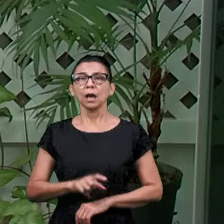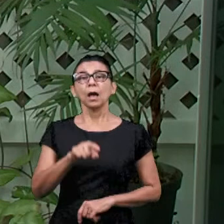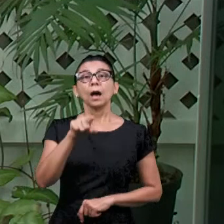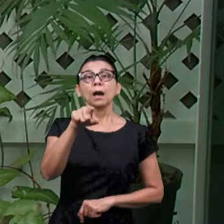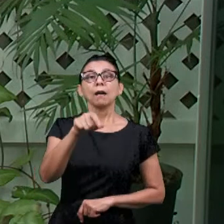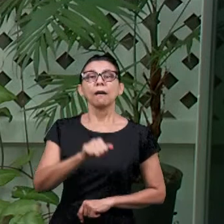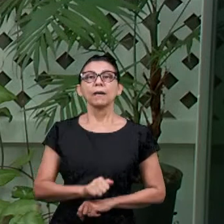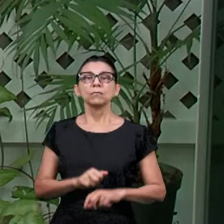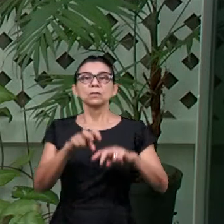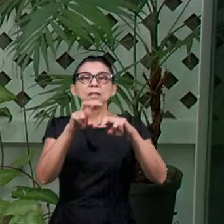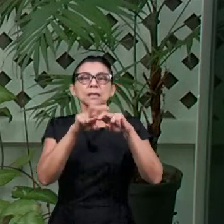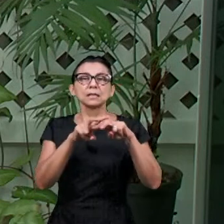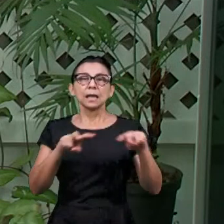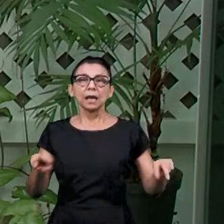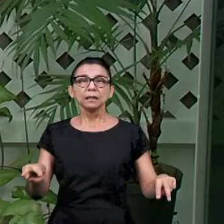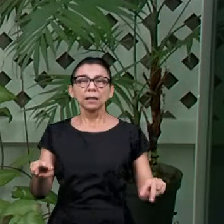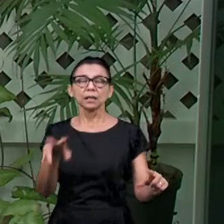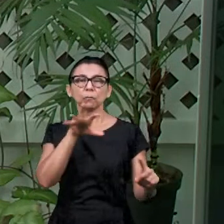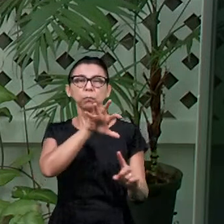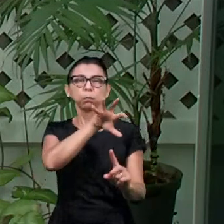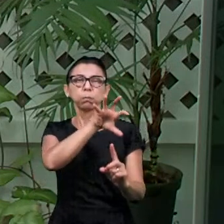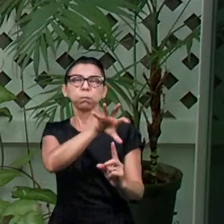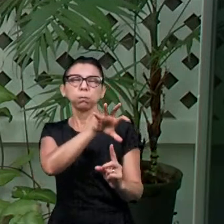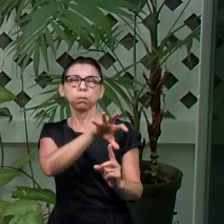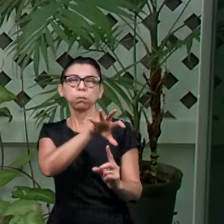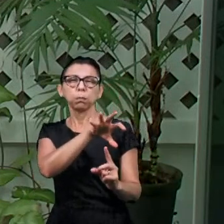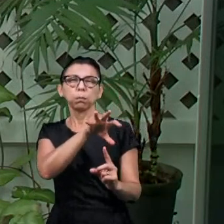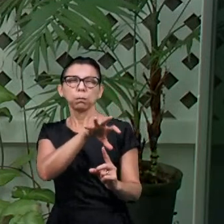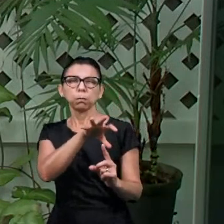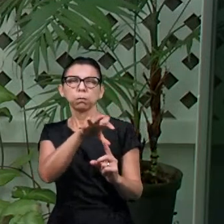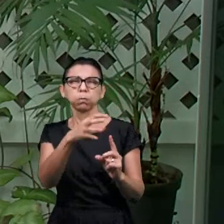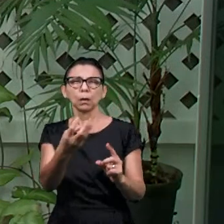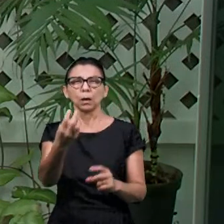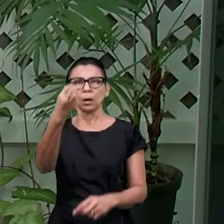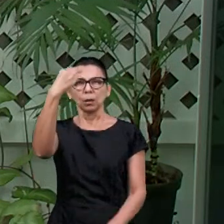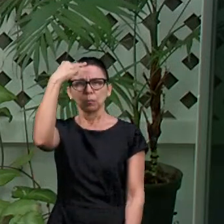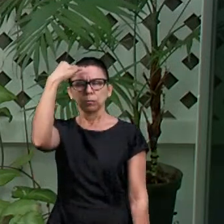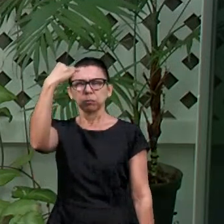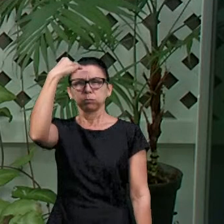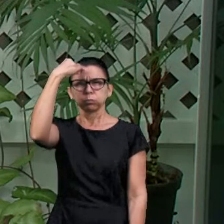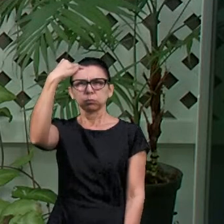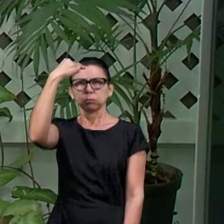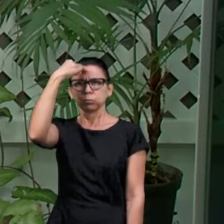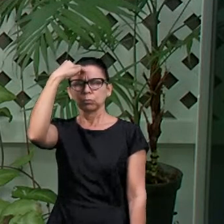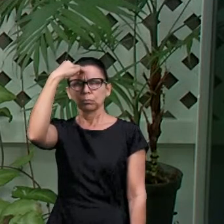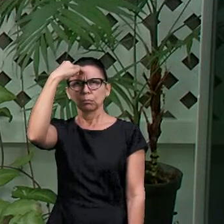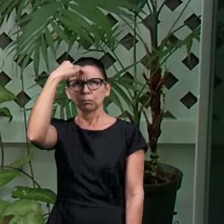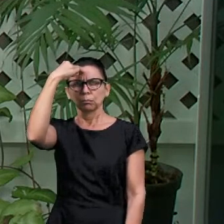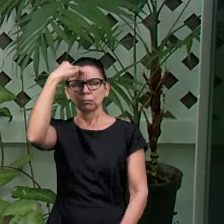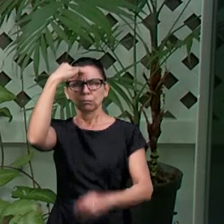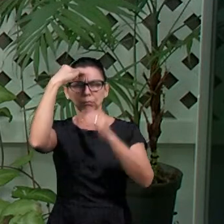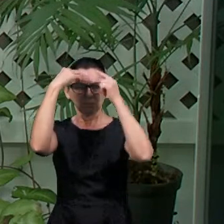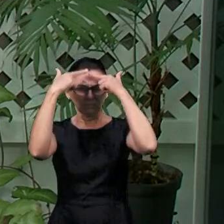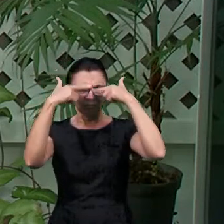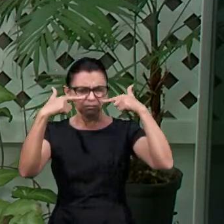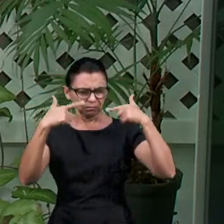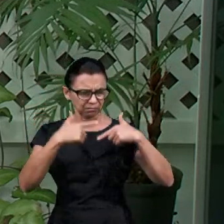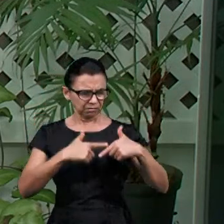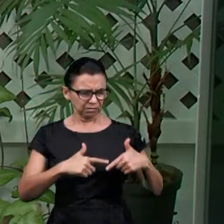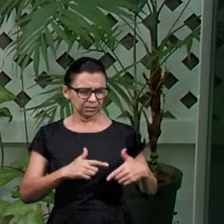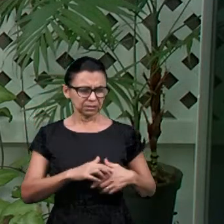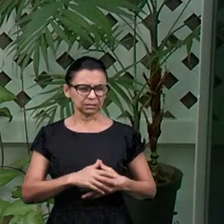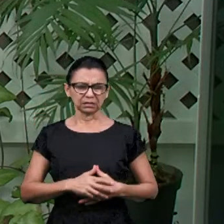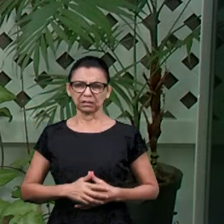bocado de coisa na sua cabeça e você saiu vazio, a sua mente. Eu gostei